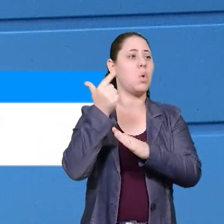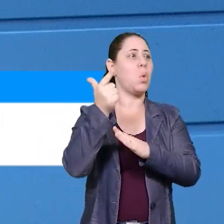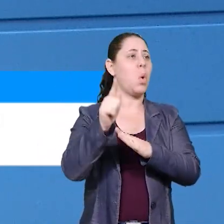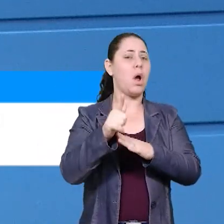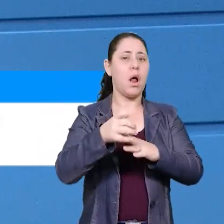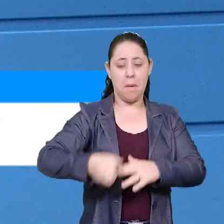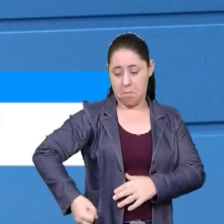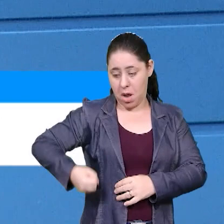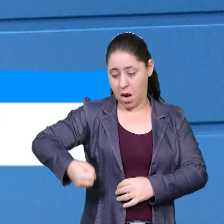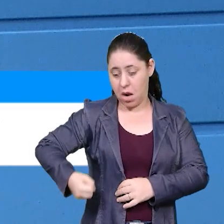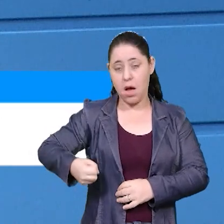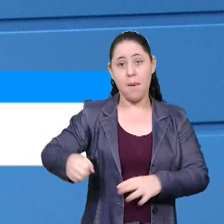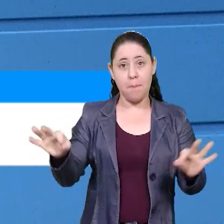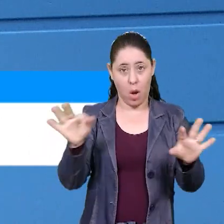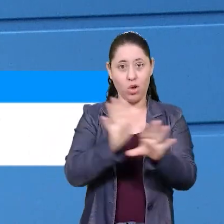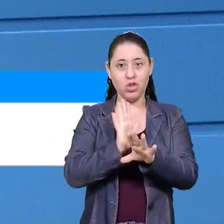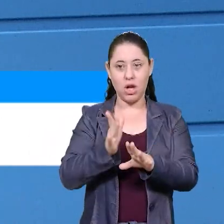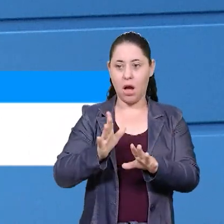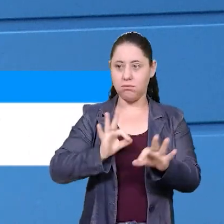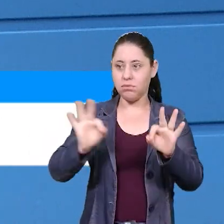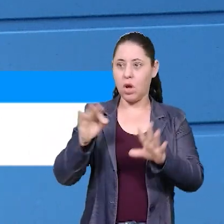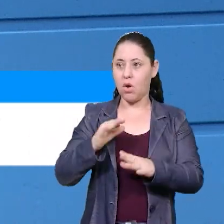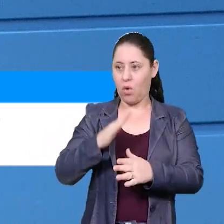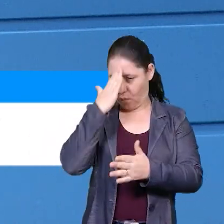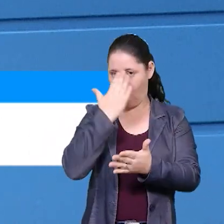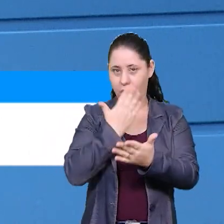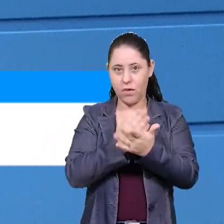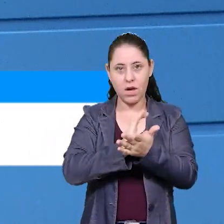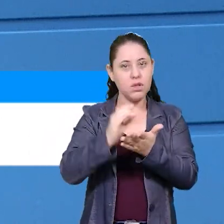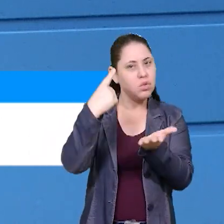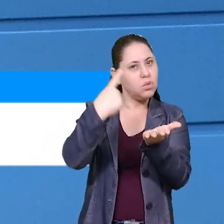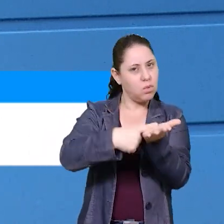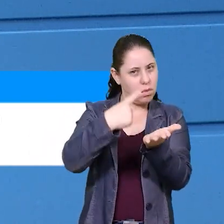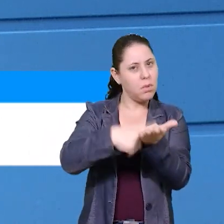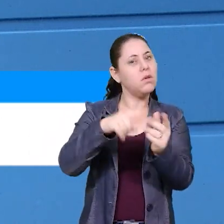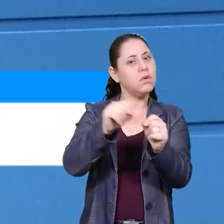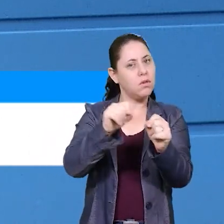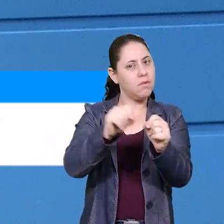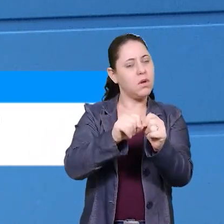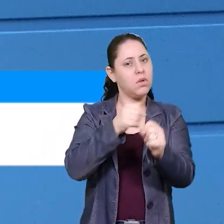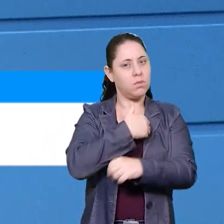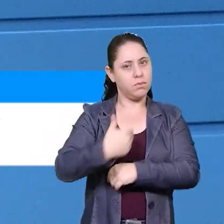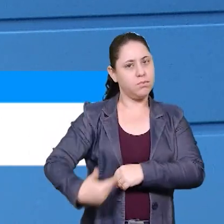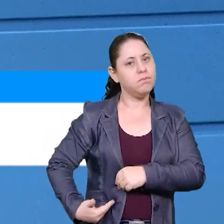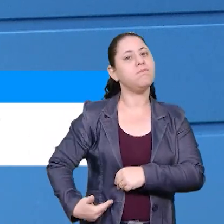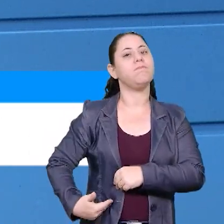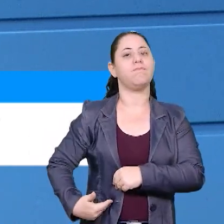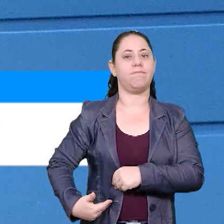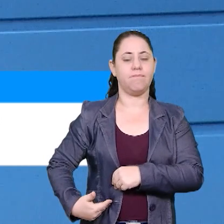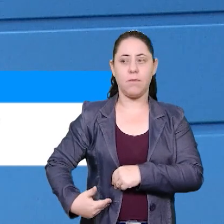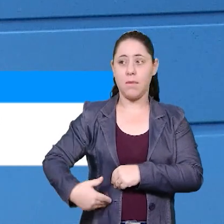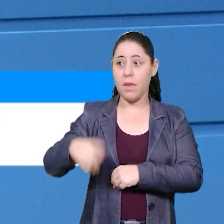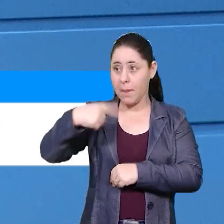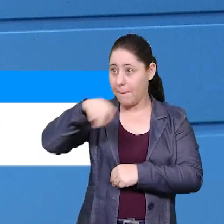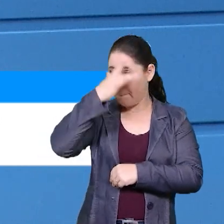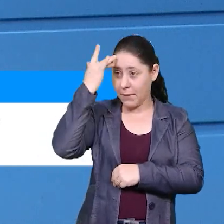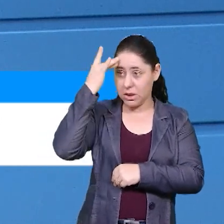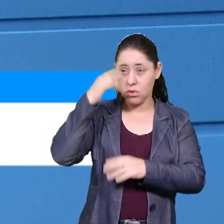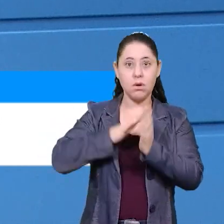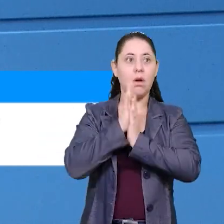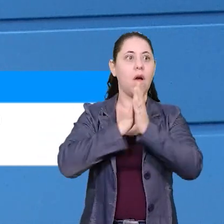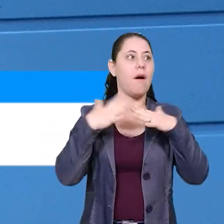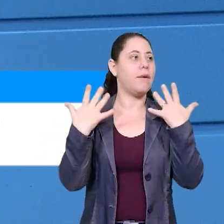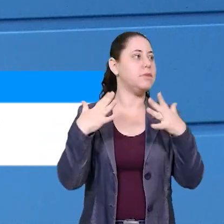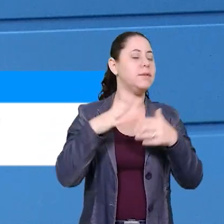já está assim de malas prontas, né, confiando naquele compromisso que foi feito pelo governo, e